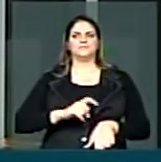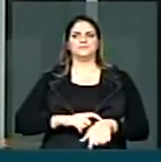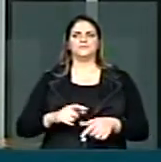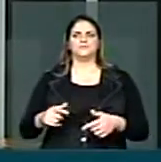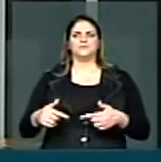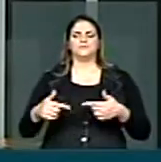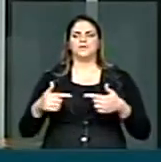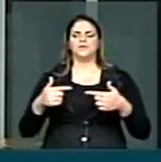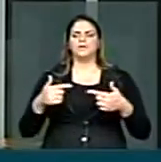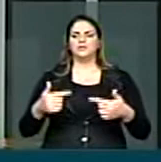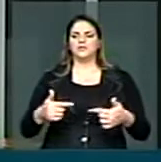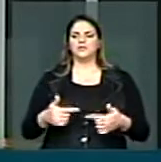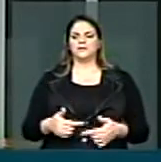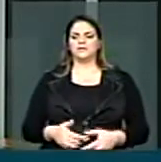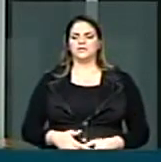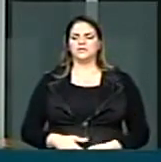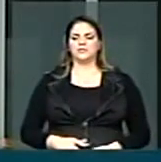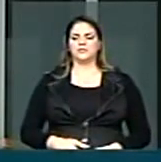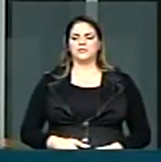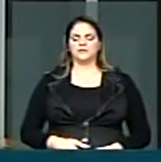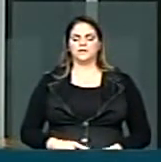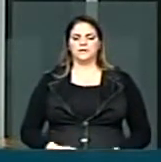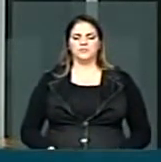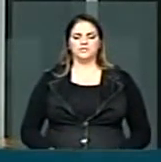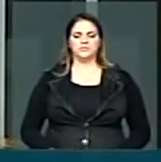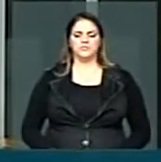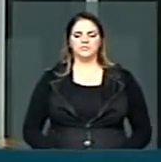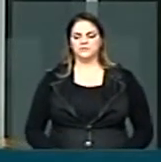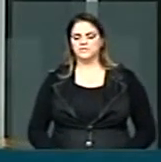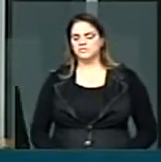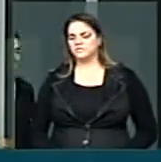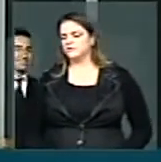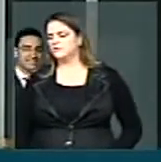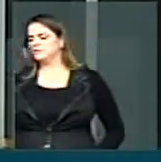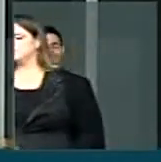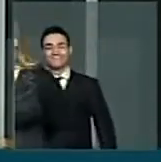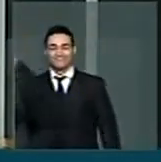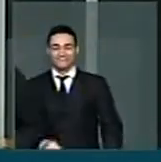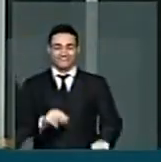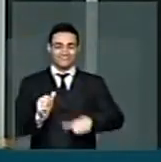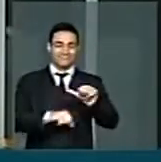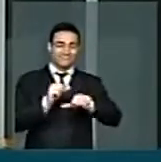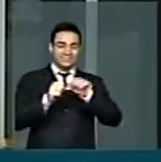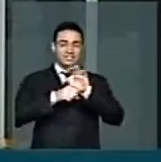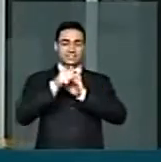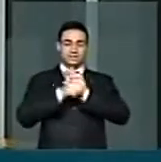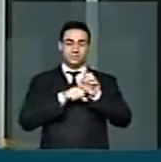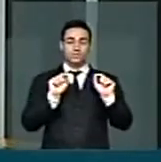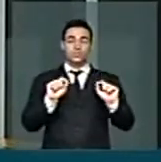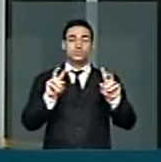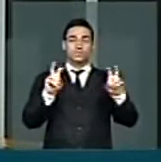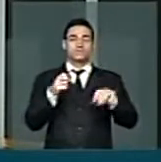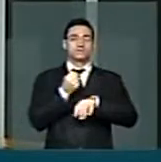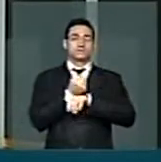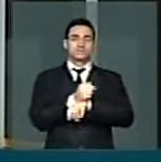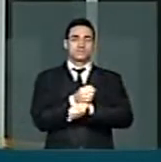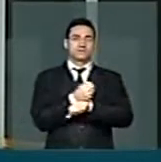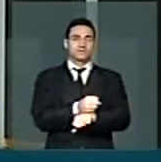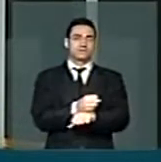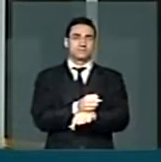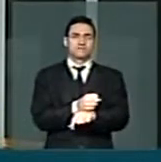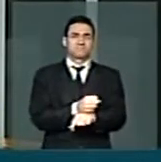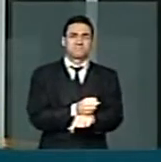igualdade racial no Brasil. Zumbi tornou-se um símbolo tanto da escravidão quanto da